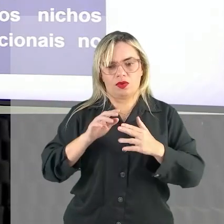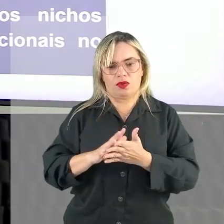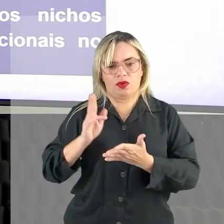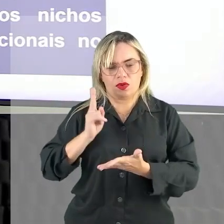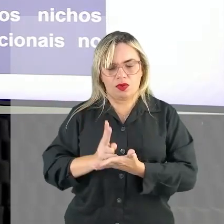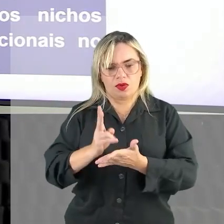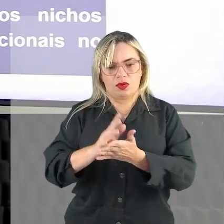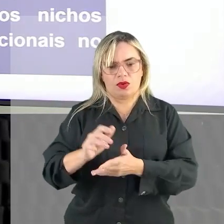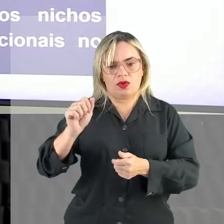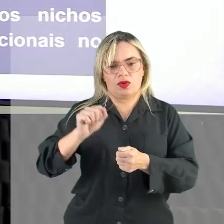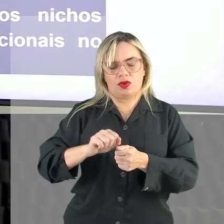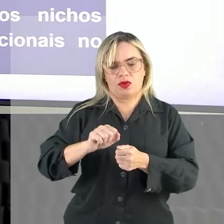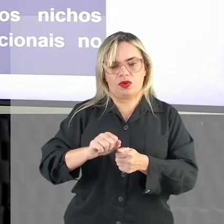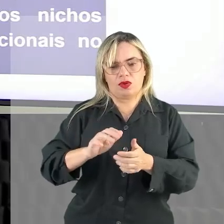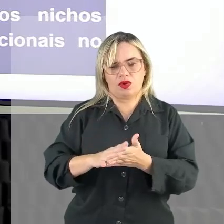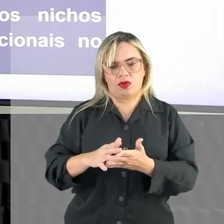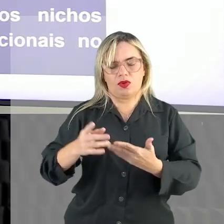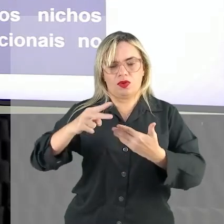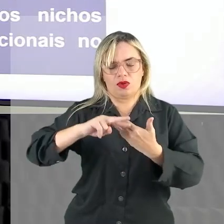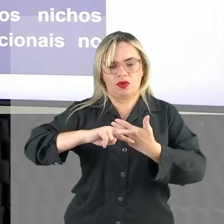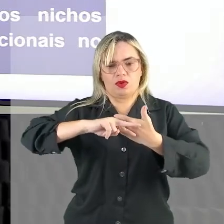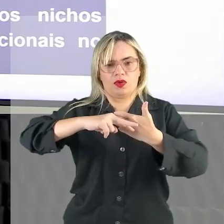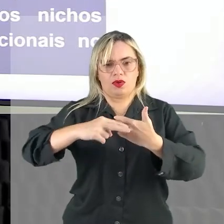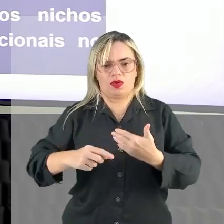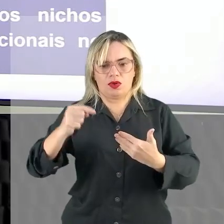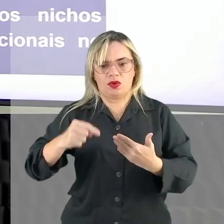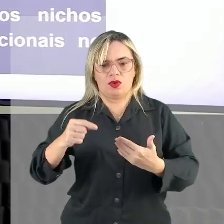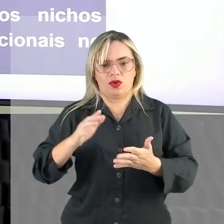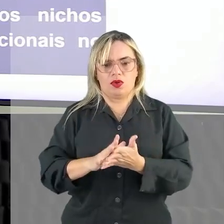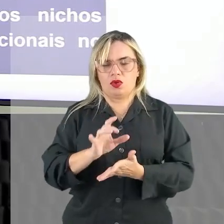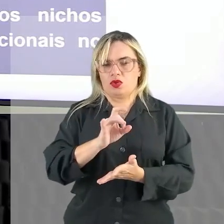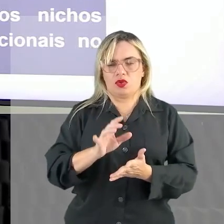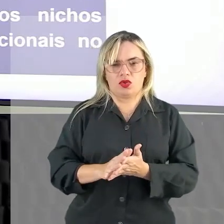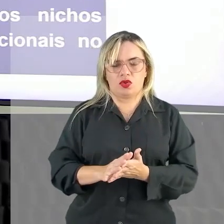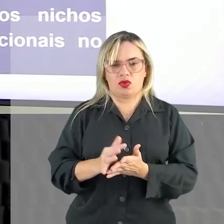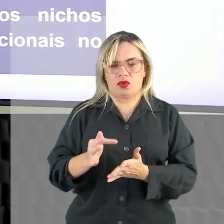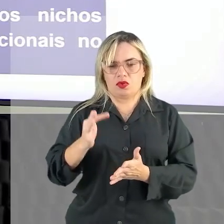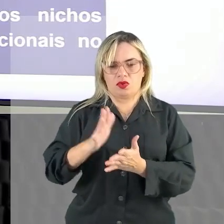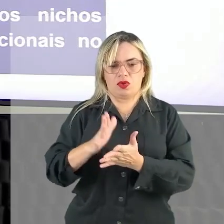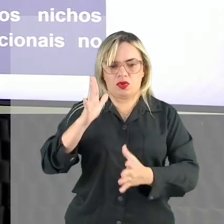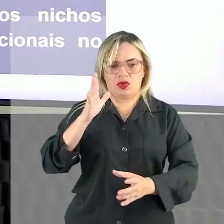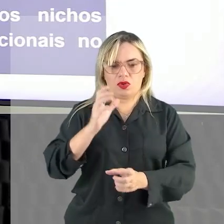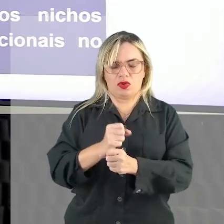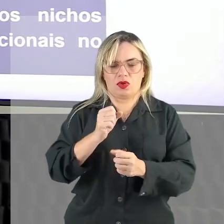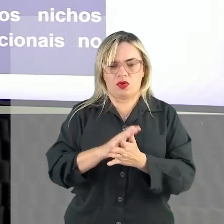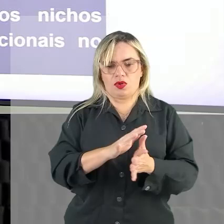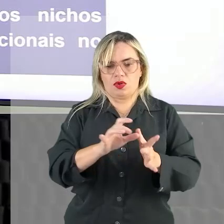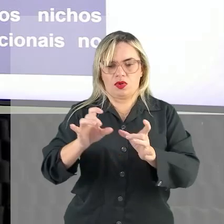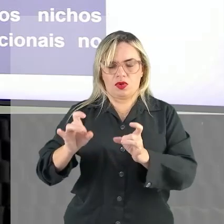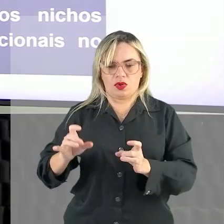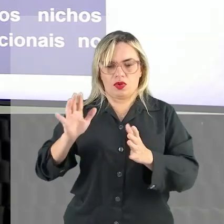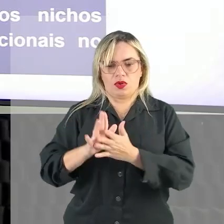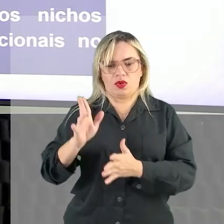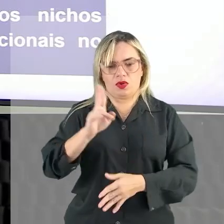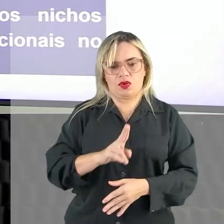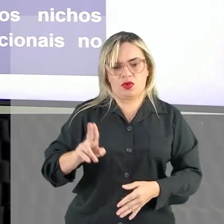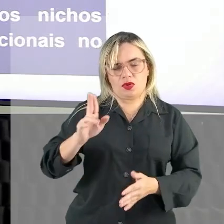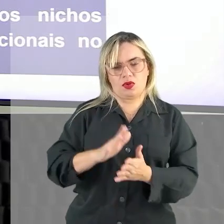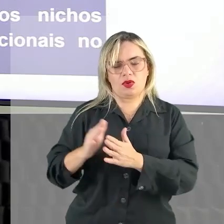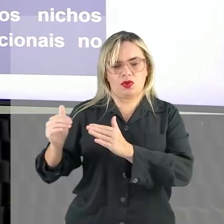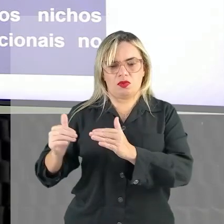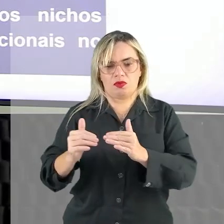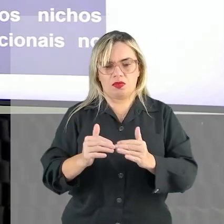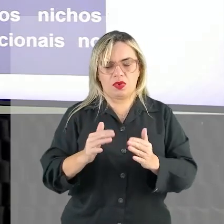quais consequências, as quais visam somente ao lucro no mercado corporativo e são coniventes com processos